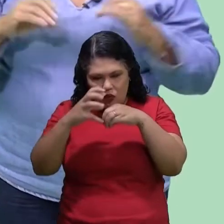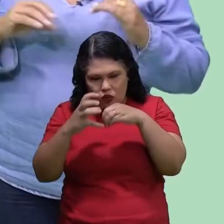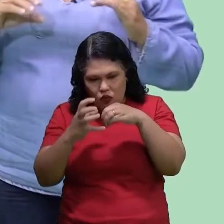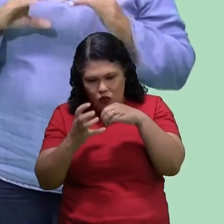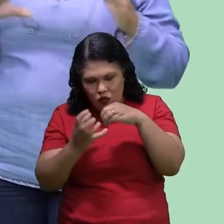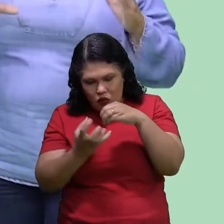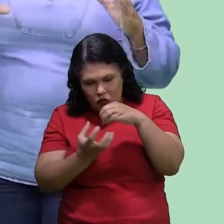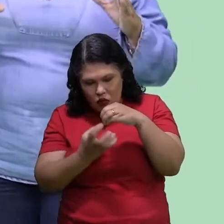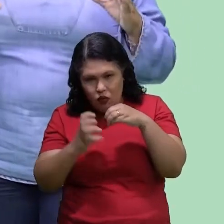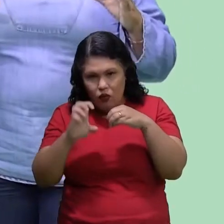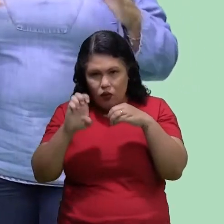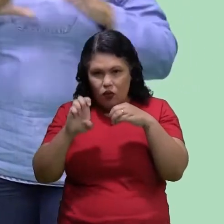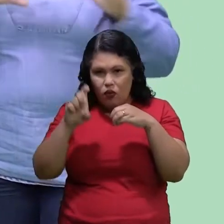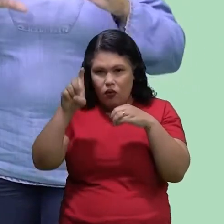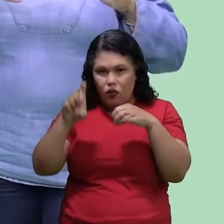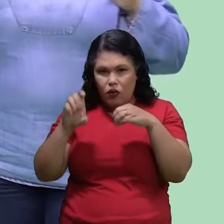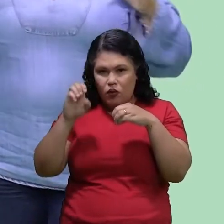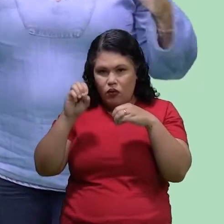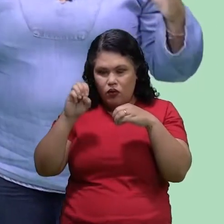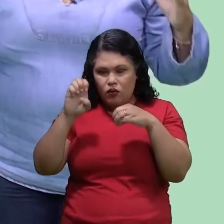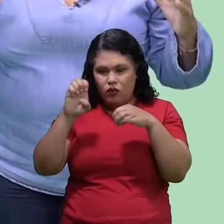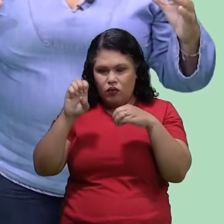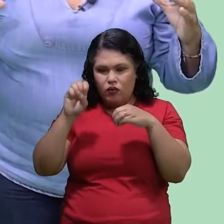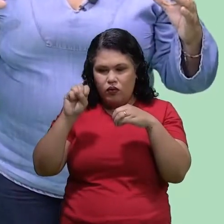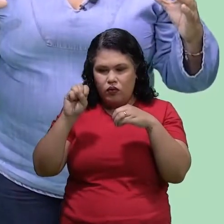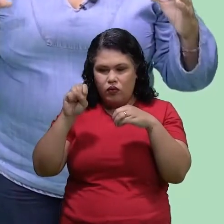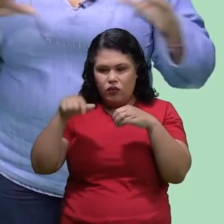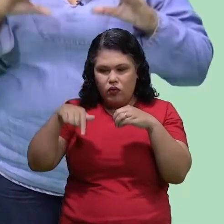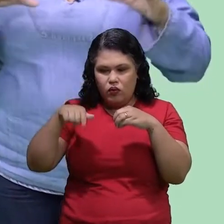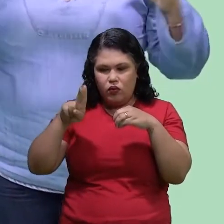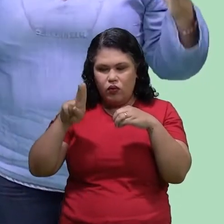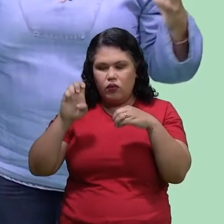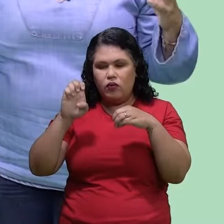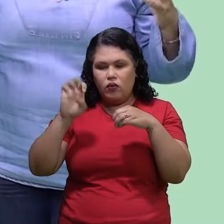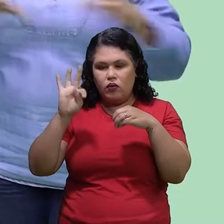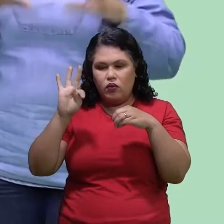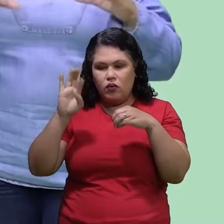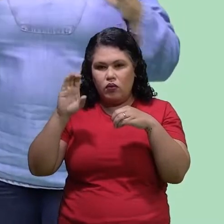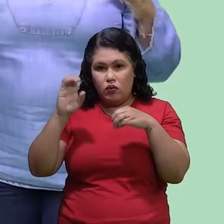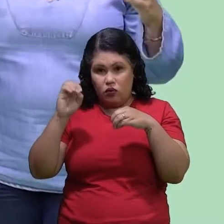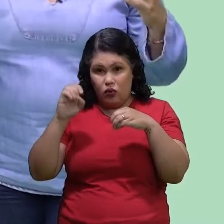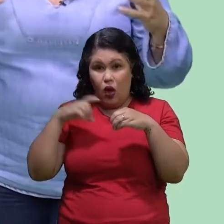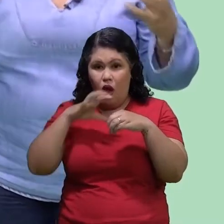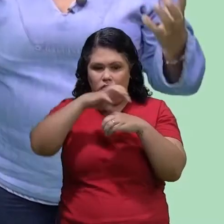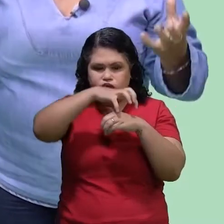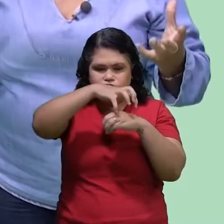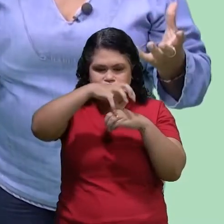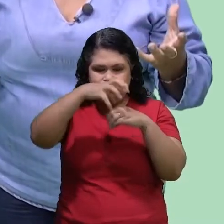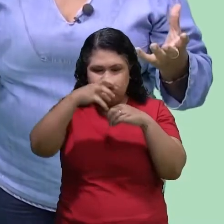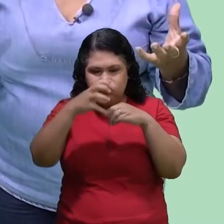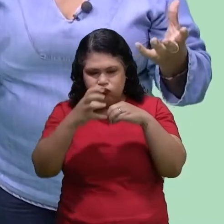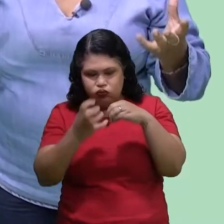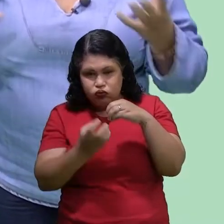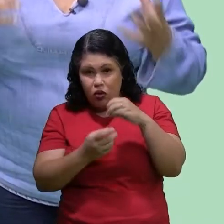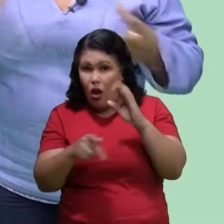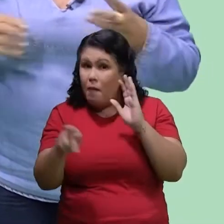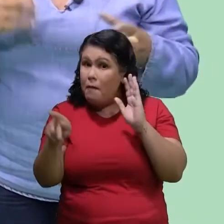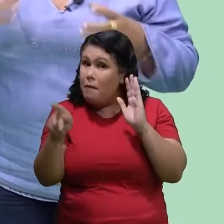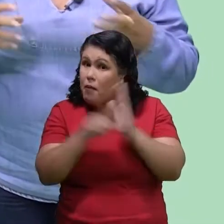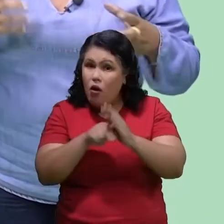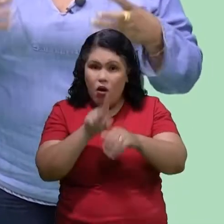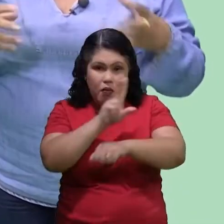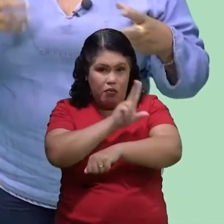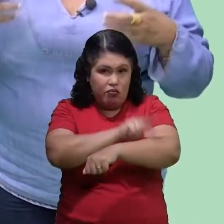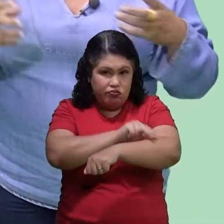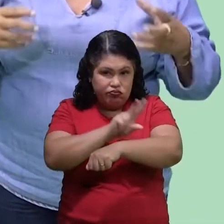substância chamada quitina. Ele tem um revestimento externo. Isso é uma característica dos animais. Mas